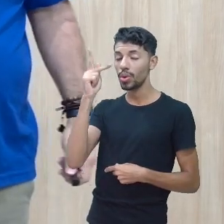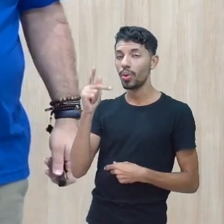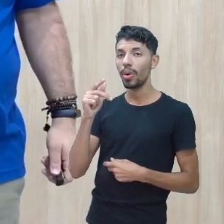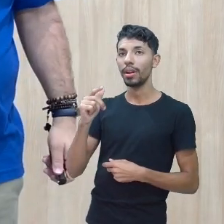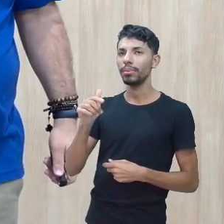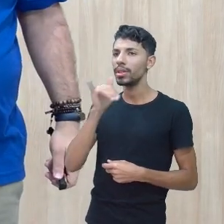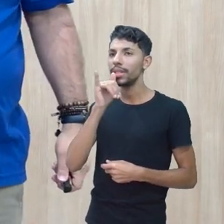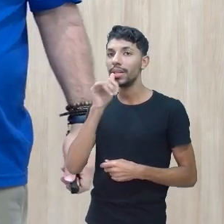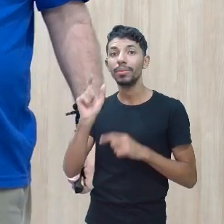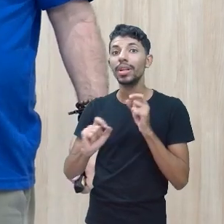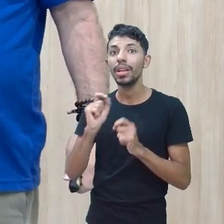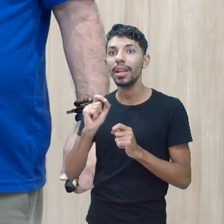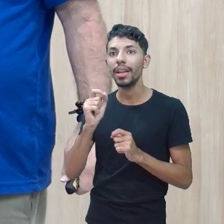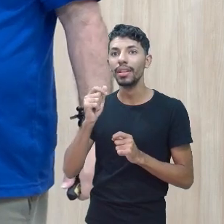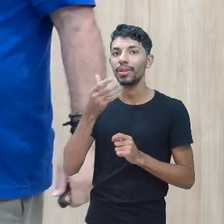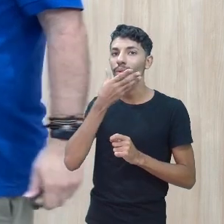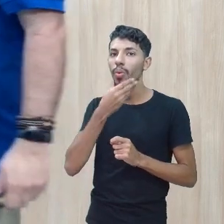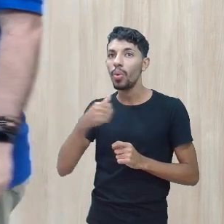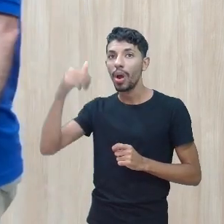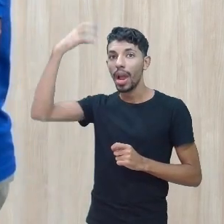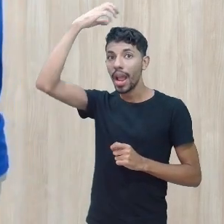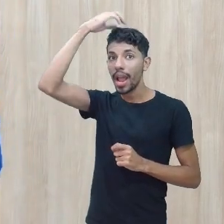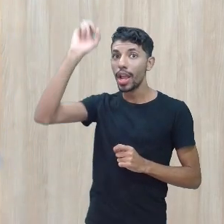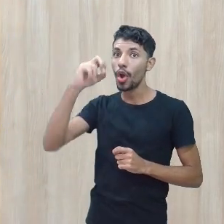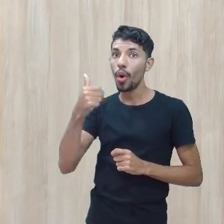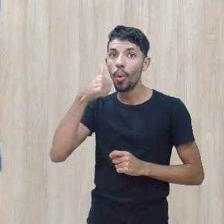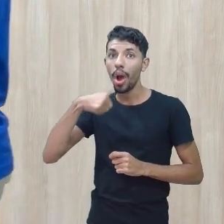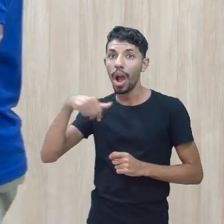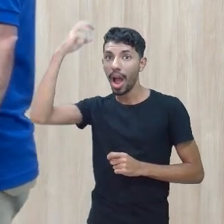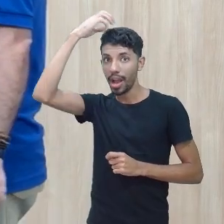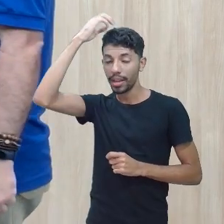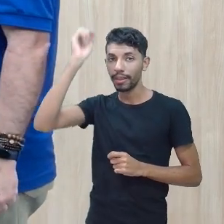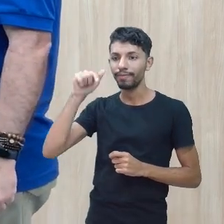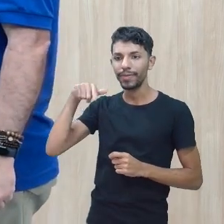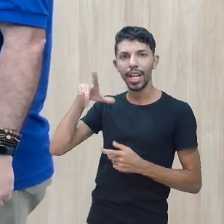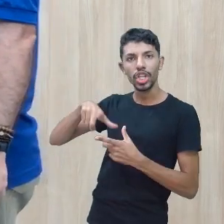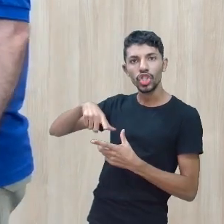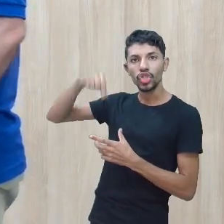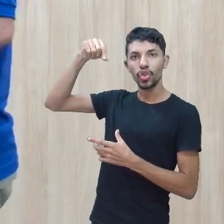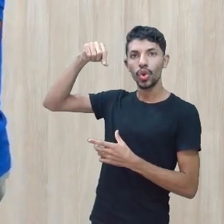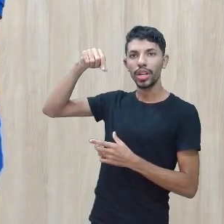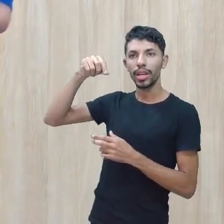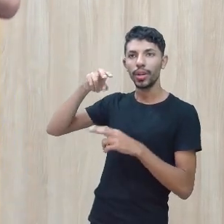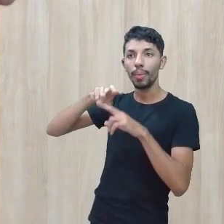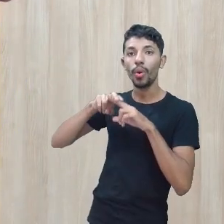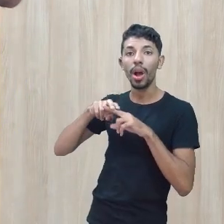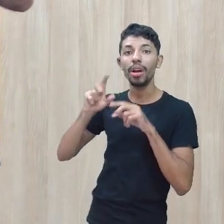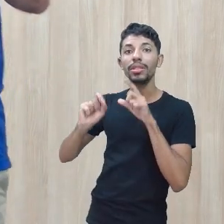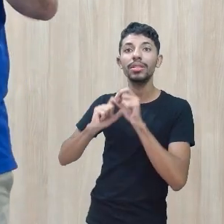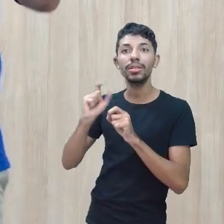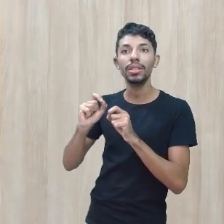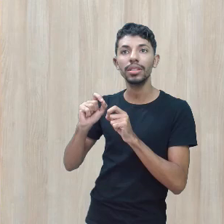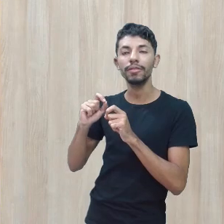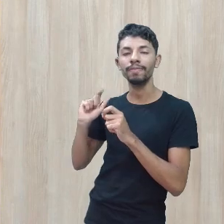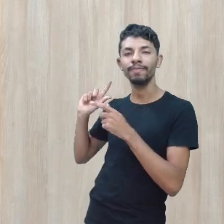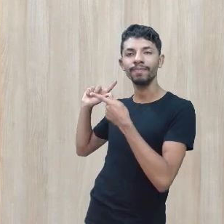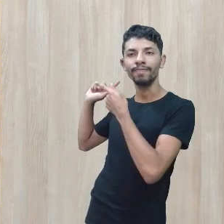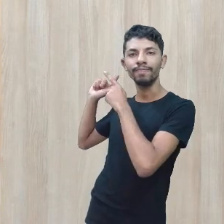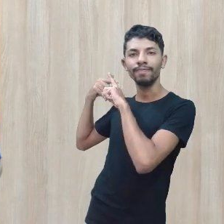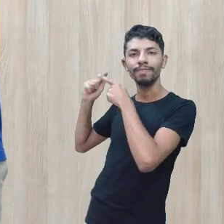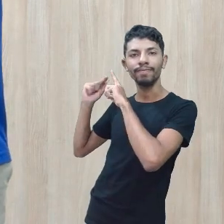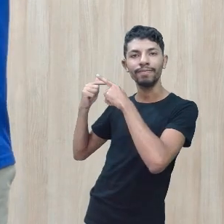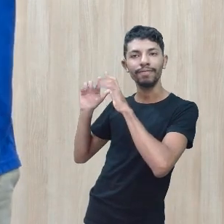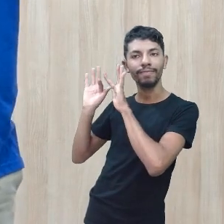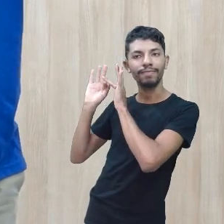um rei ou uma rainha, ele vai ser escolhido por sucessão hereditária. Ou seja,